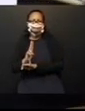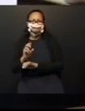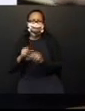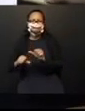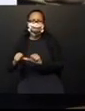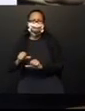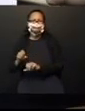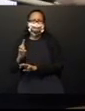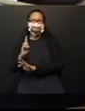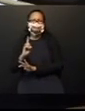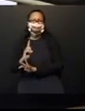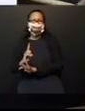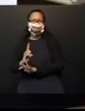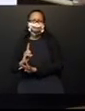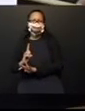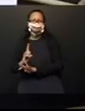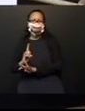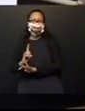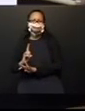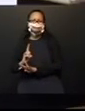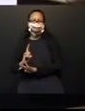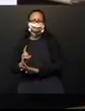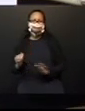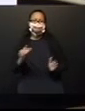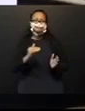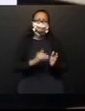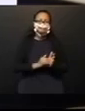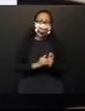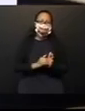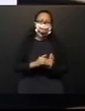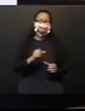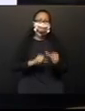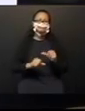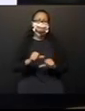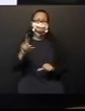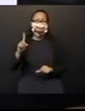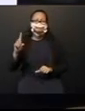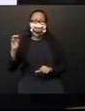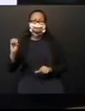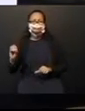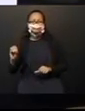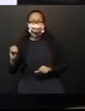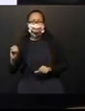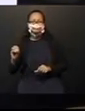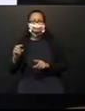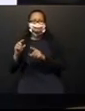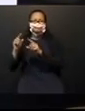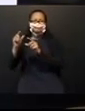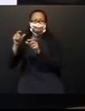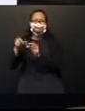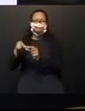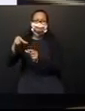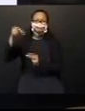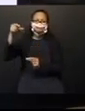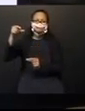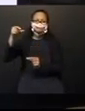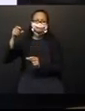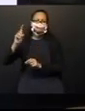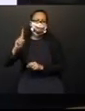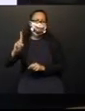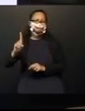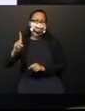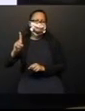nós vamos trocar, ó, agora as 10 barrinhas por uma centena. Olha que